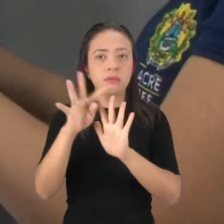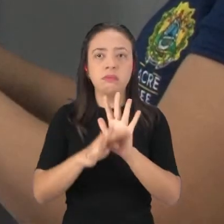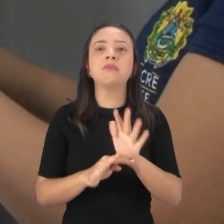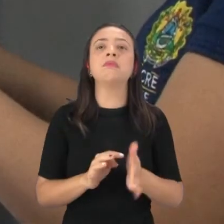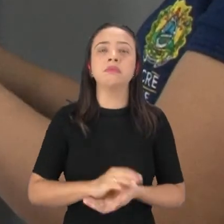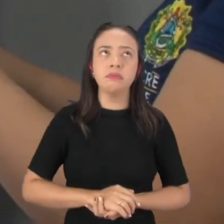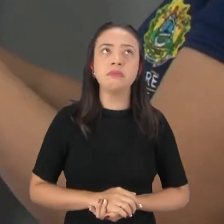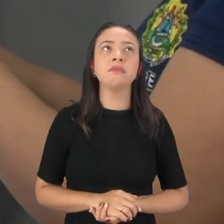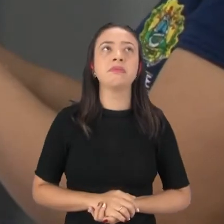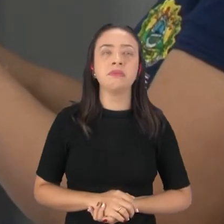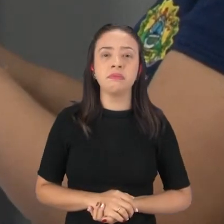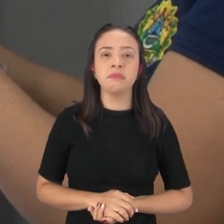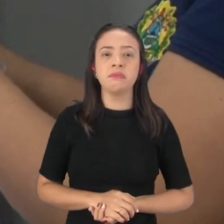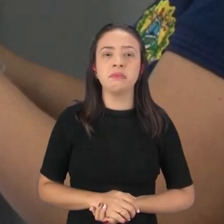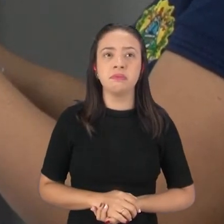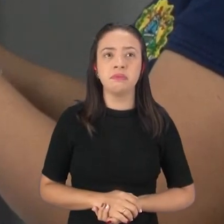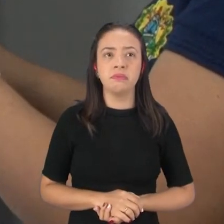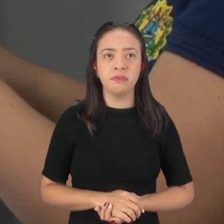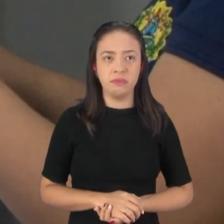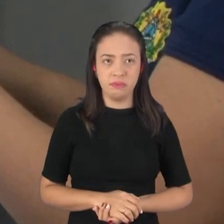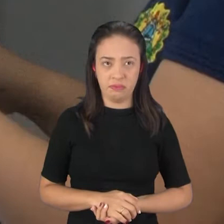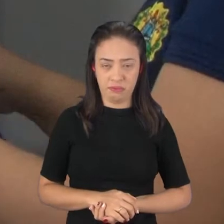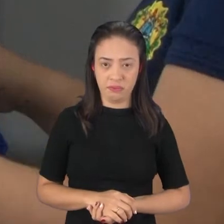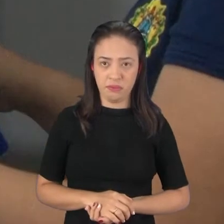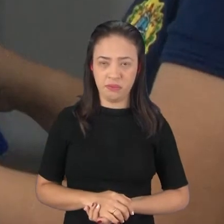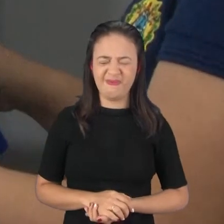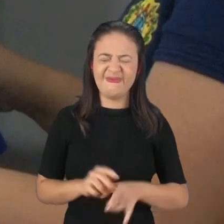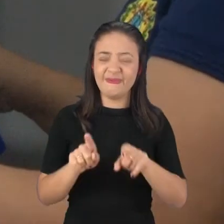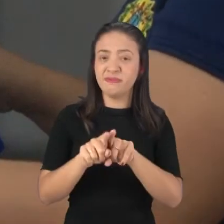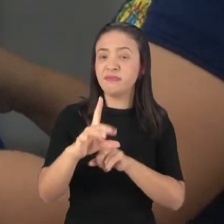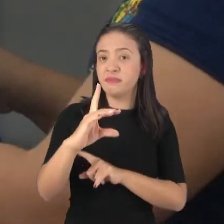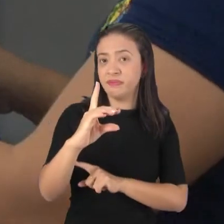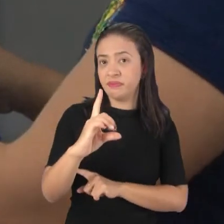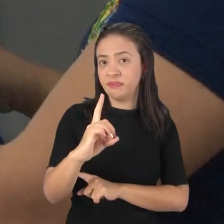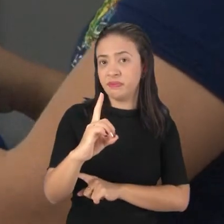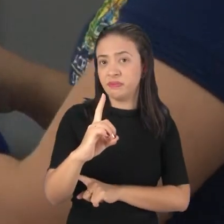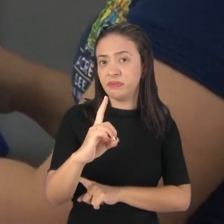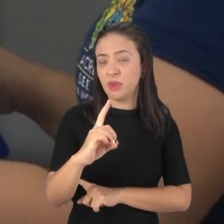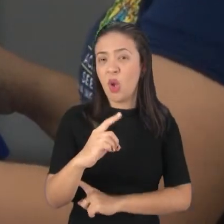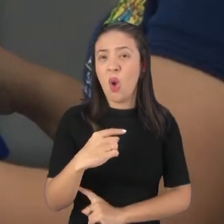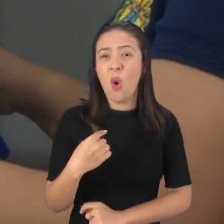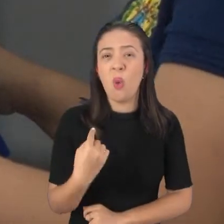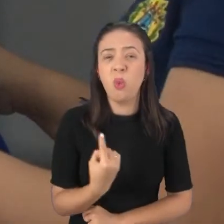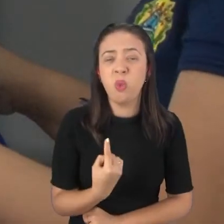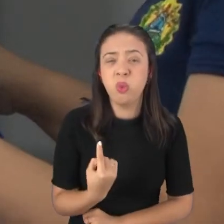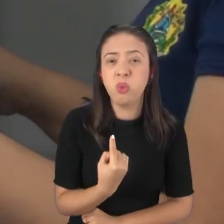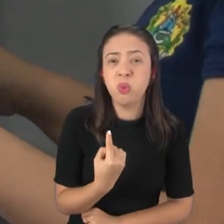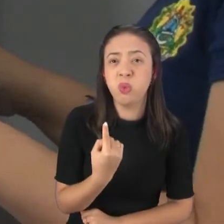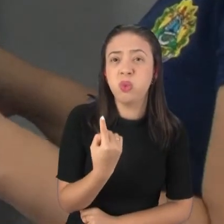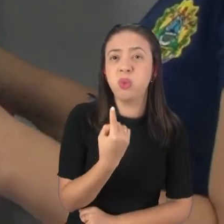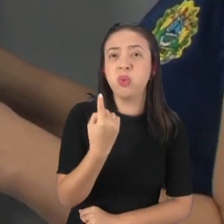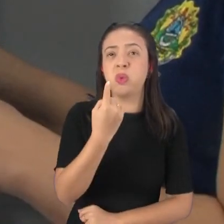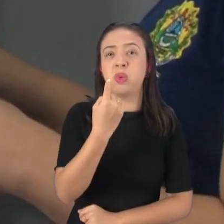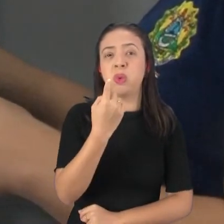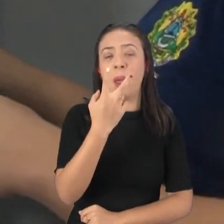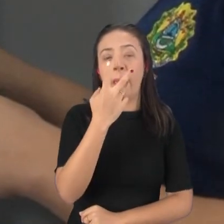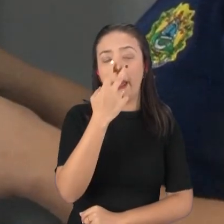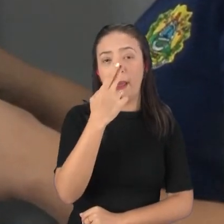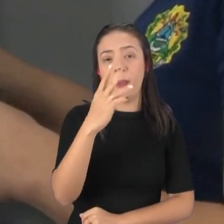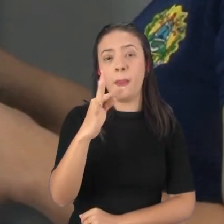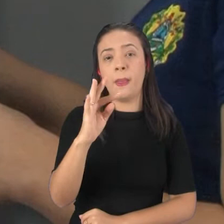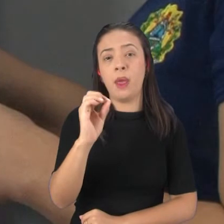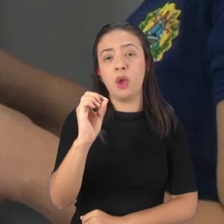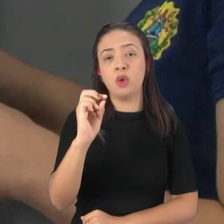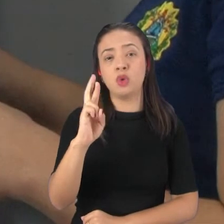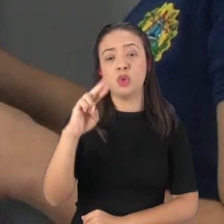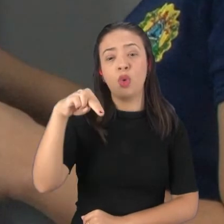texto. Ok? E a letra D. Os furacões são como tornados e